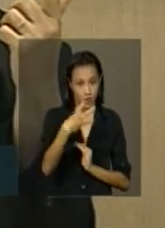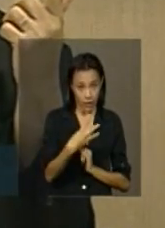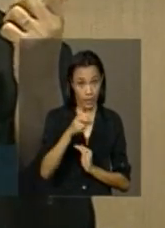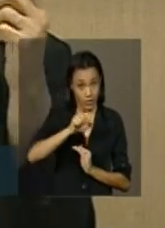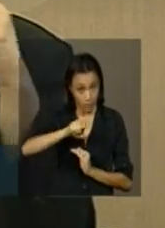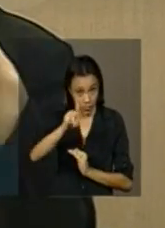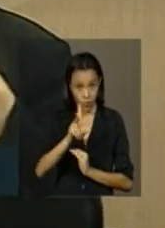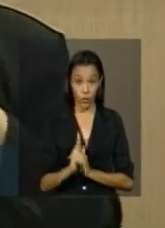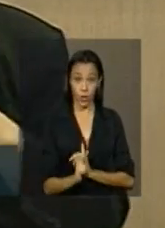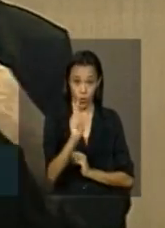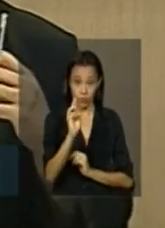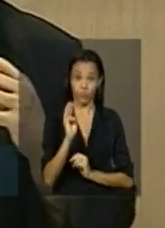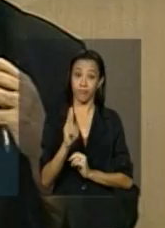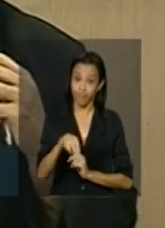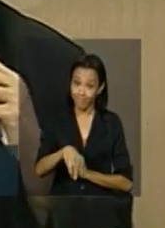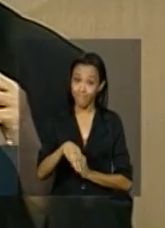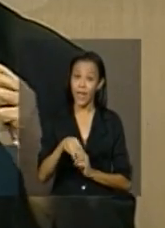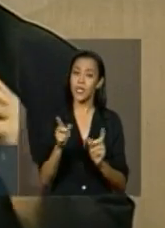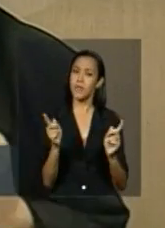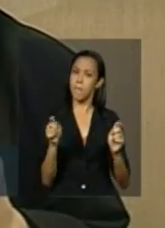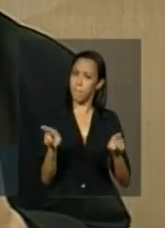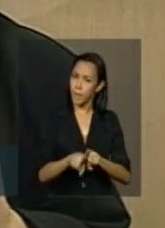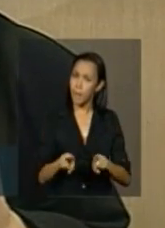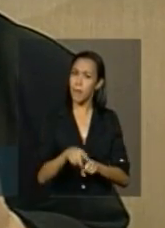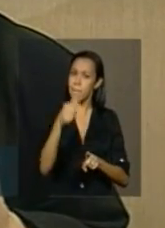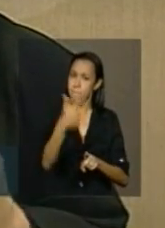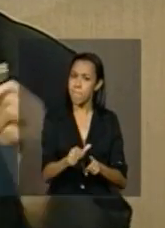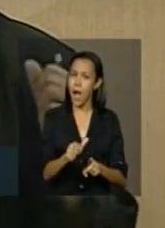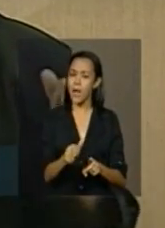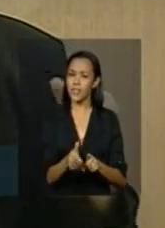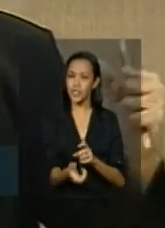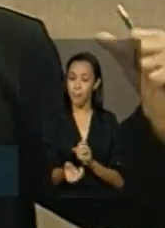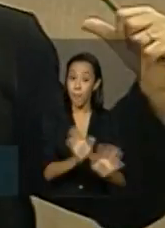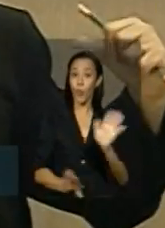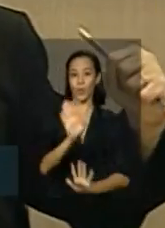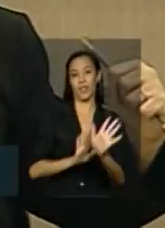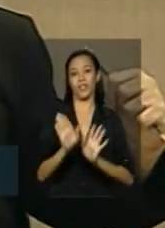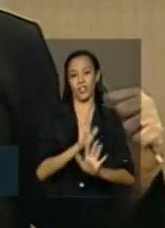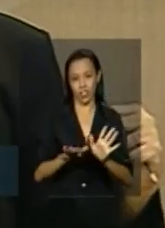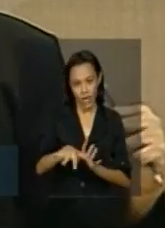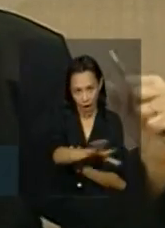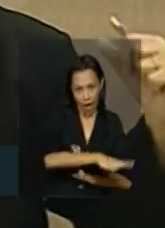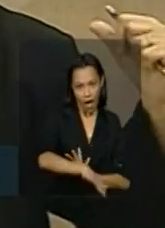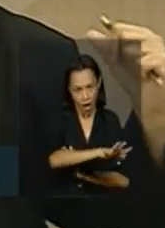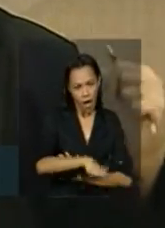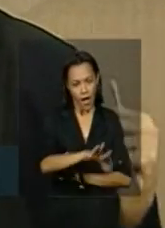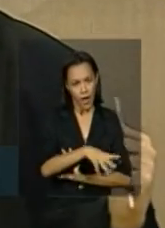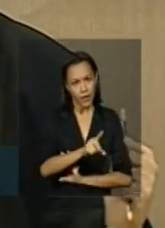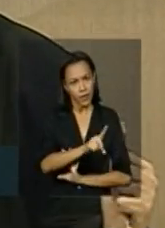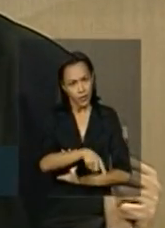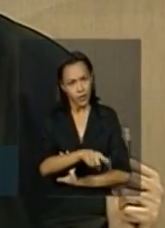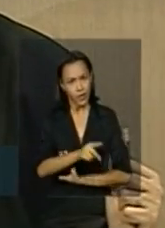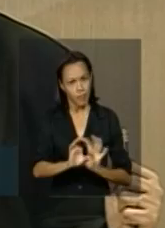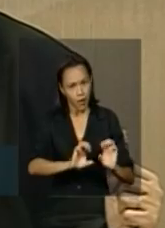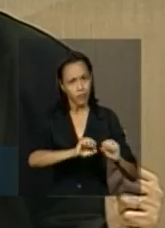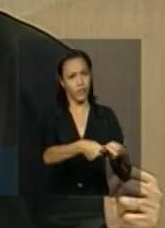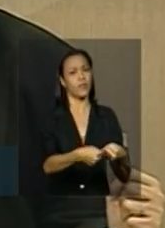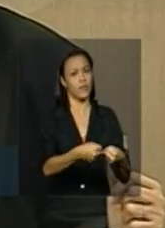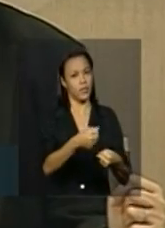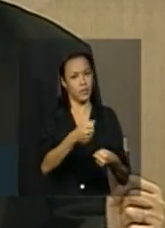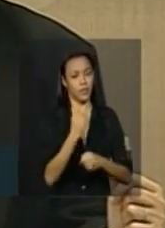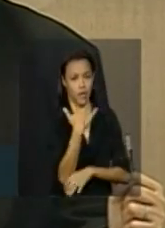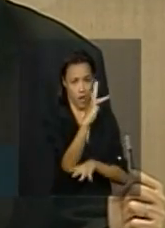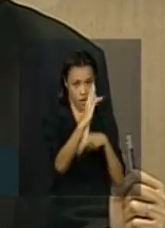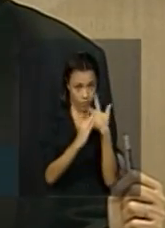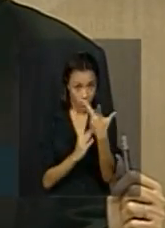km qu que é a nossa meta e posso recuperar mais do que isso que é o que a gente quer com cadastro ambiental Rural e com a restauração da floresta tá